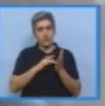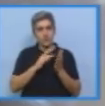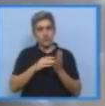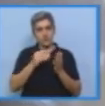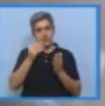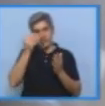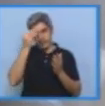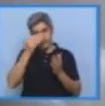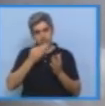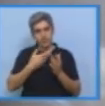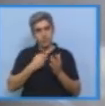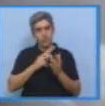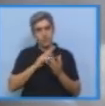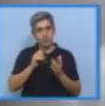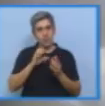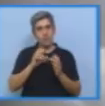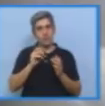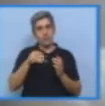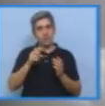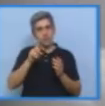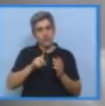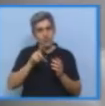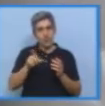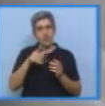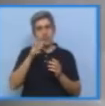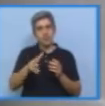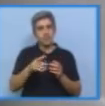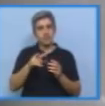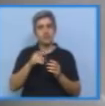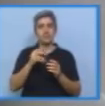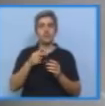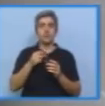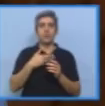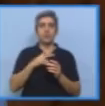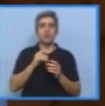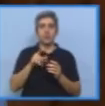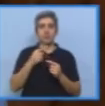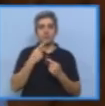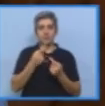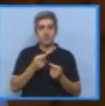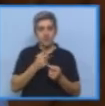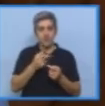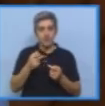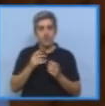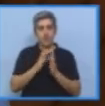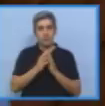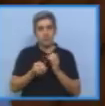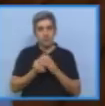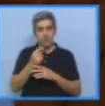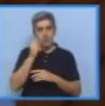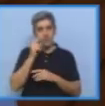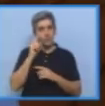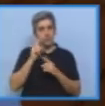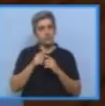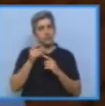no capítulo 1. O que nos diz esta sabedoria, desde logo essa afirmação que Deus criou o homem para ser